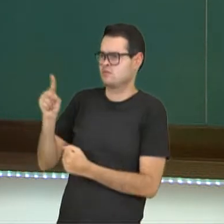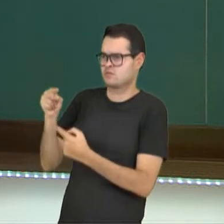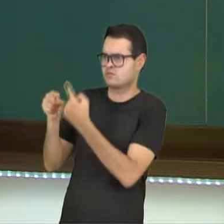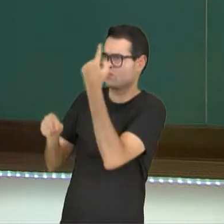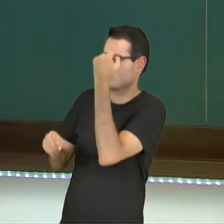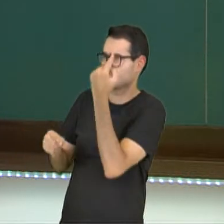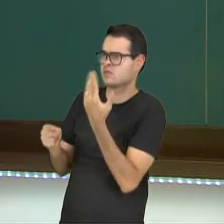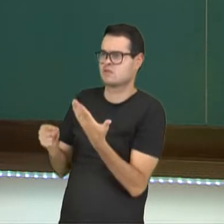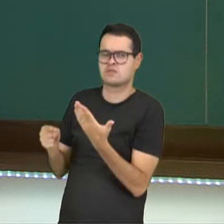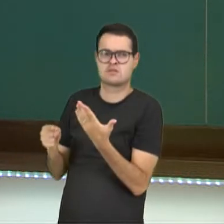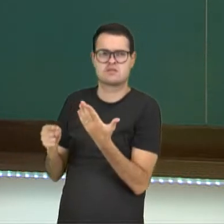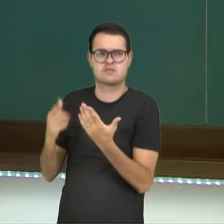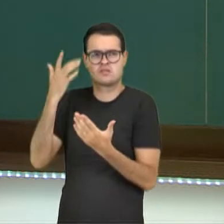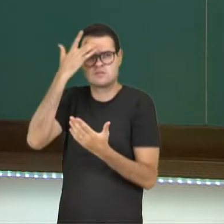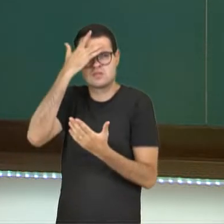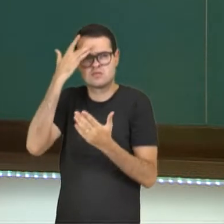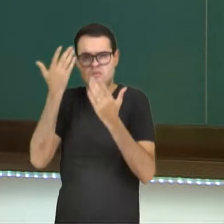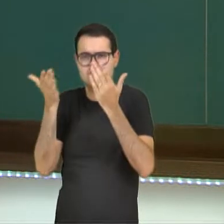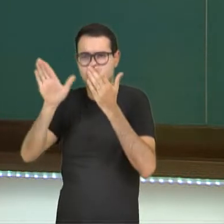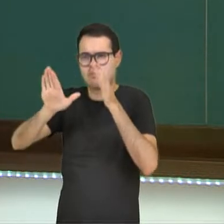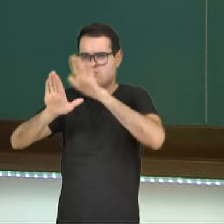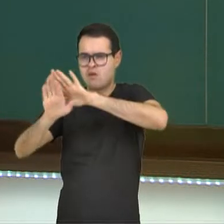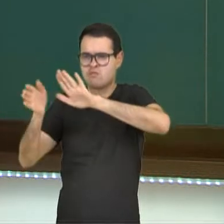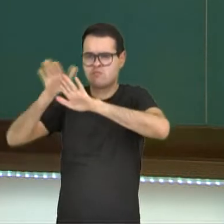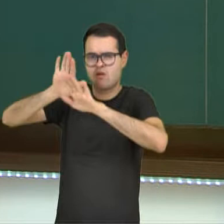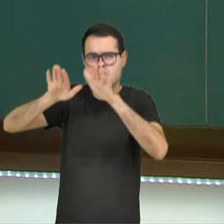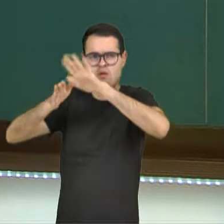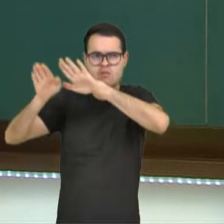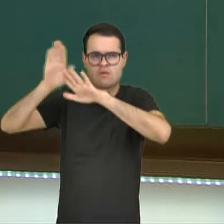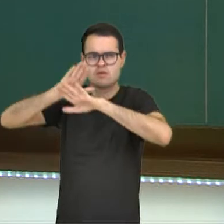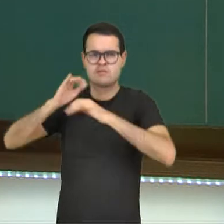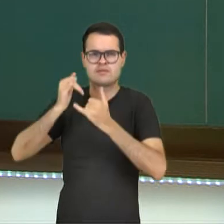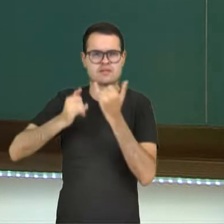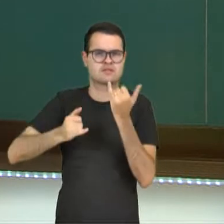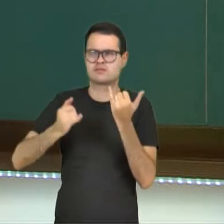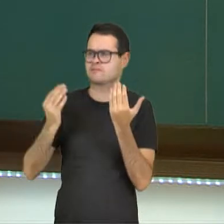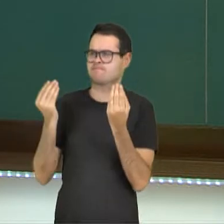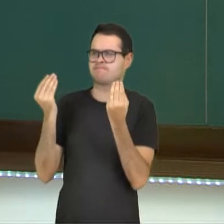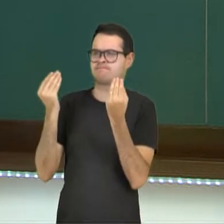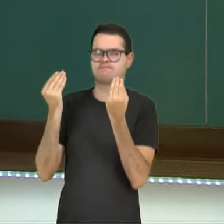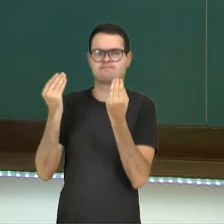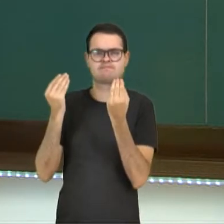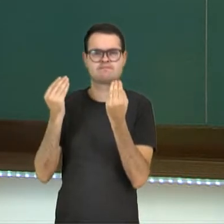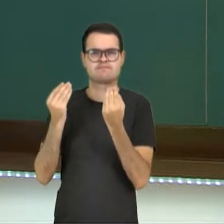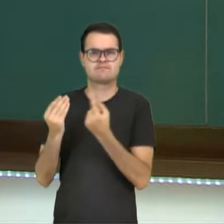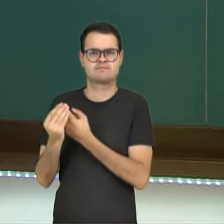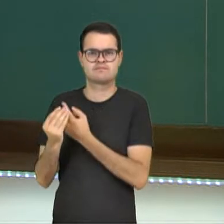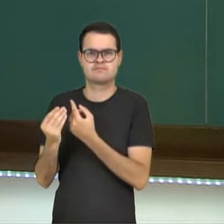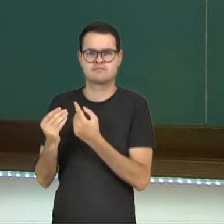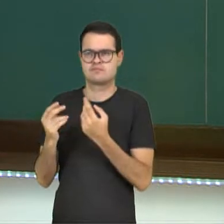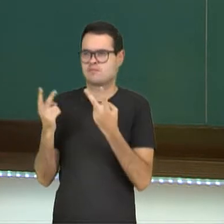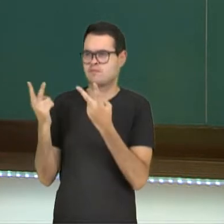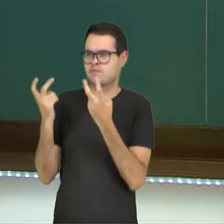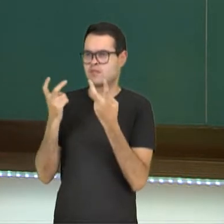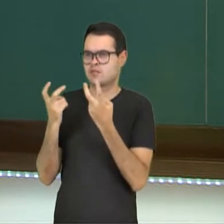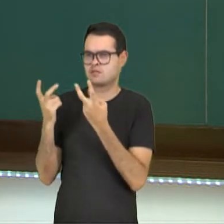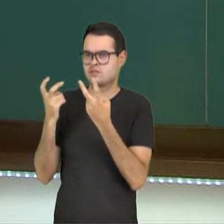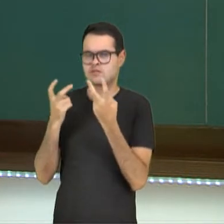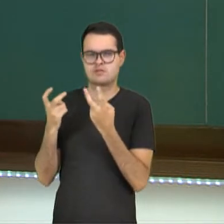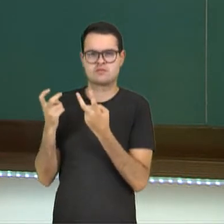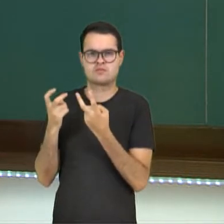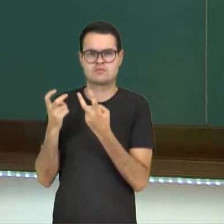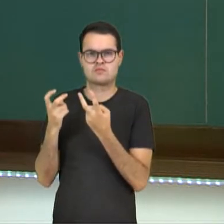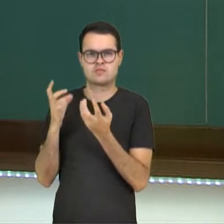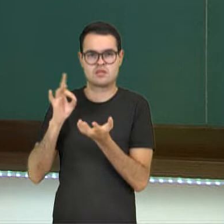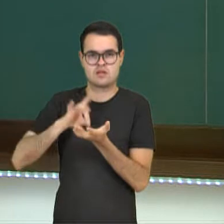as pessoas estão sobrepostas, né, e tira toda aquela percepção que a